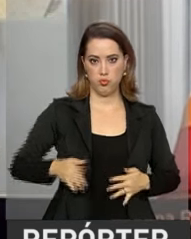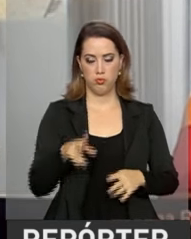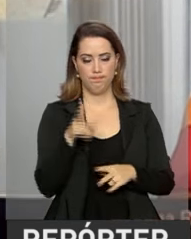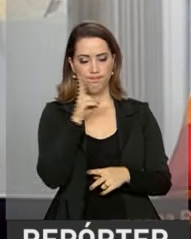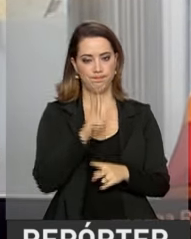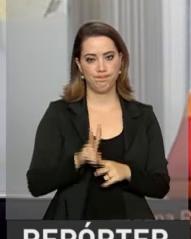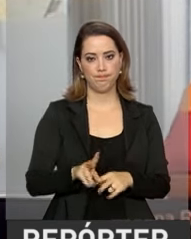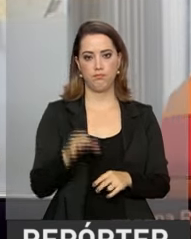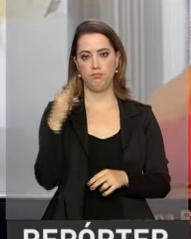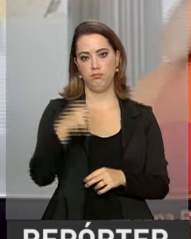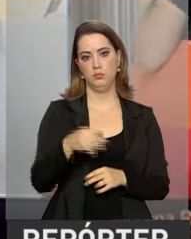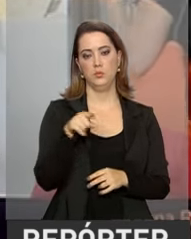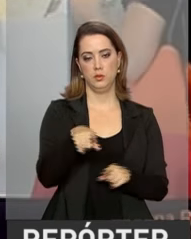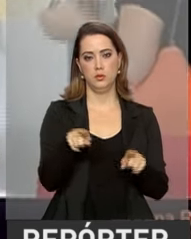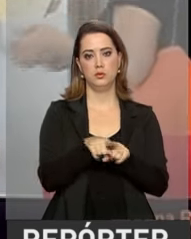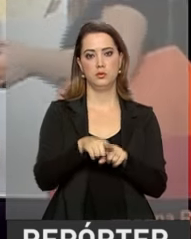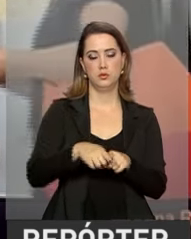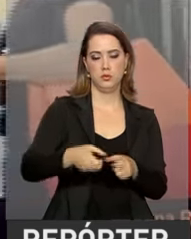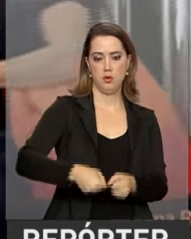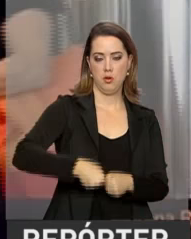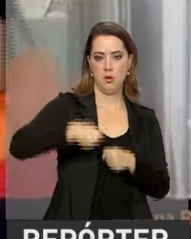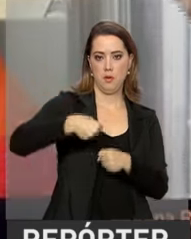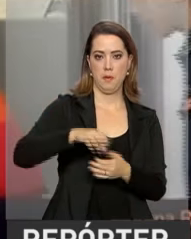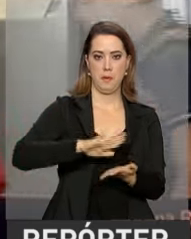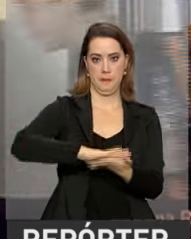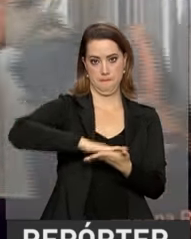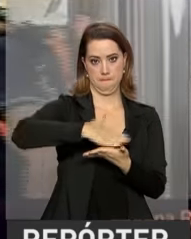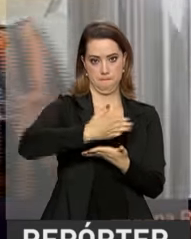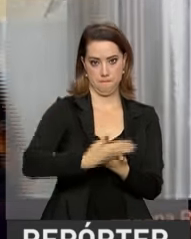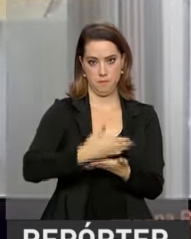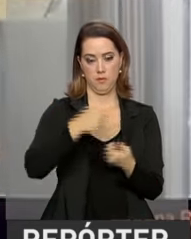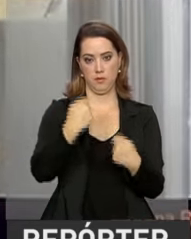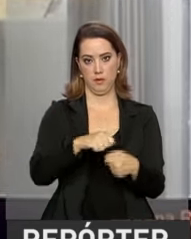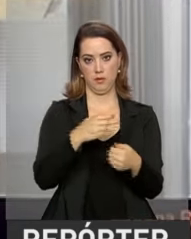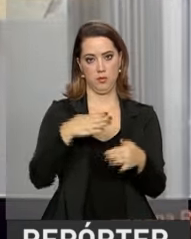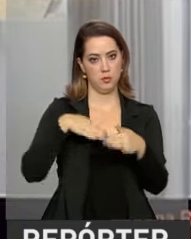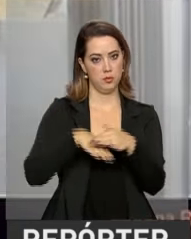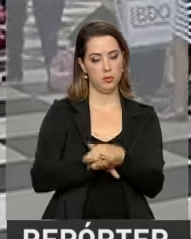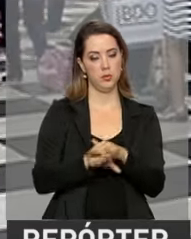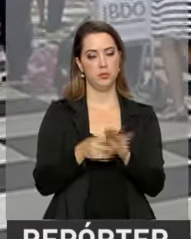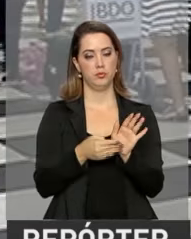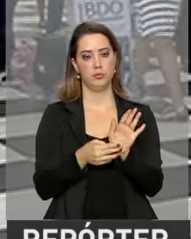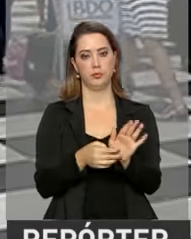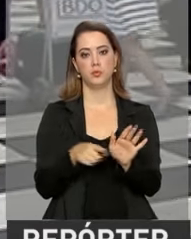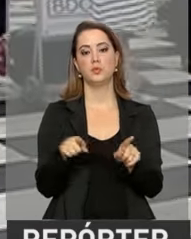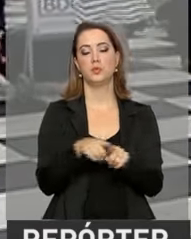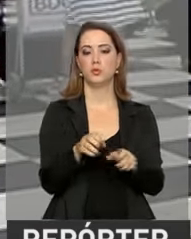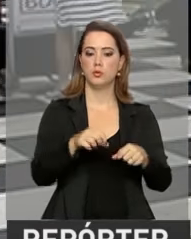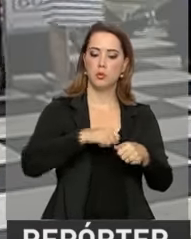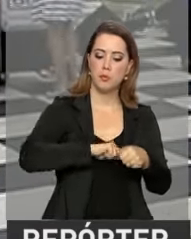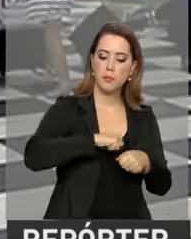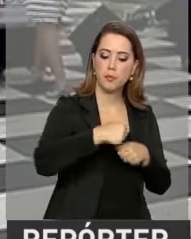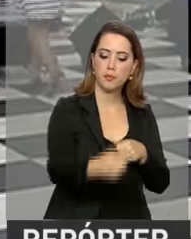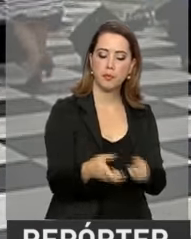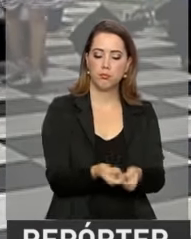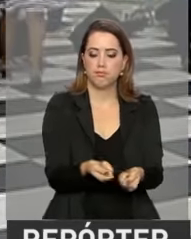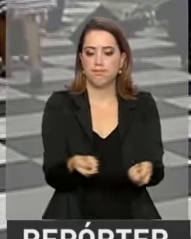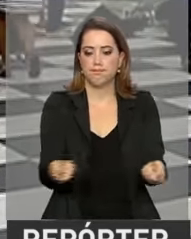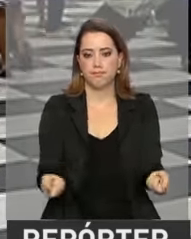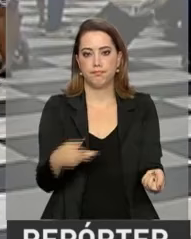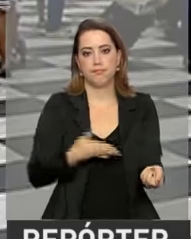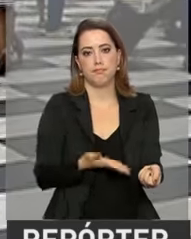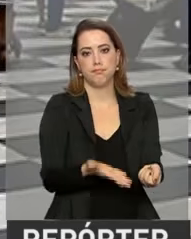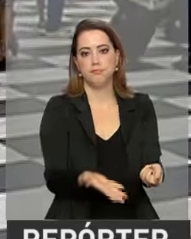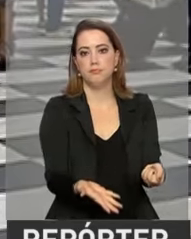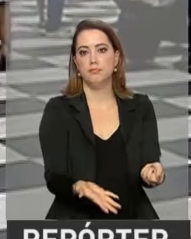scanner corporal, a retirada dos laptops, notebooks, das bagagens de mão e a abertura das bagagens de mão para uma revista mais